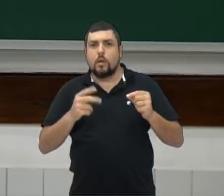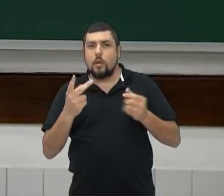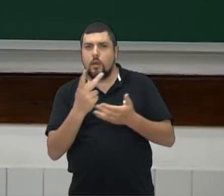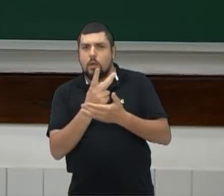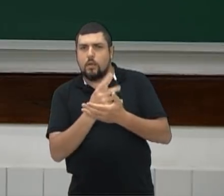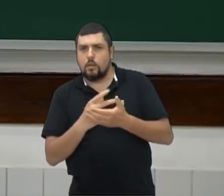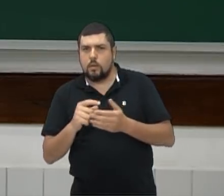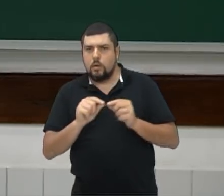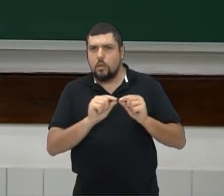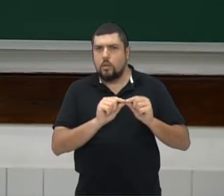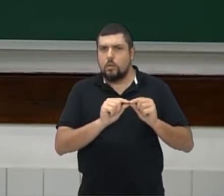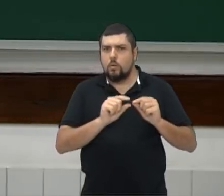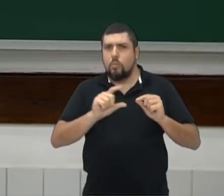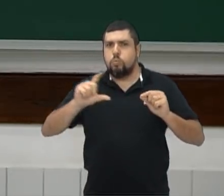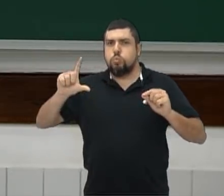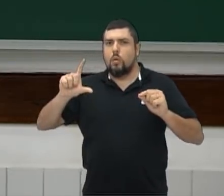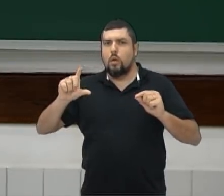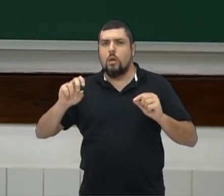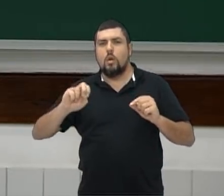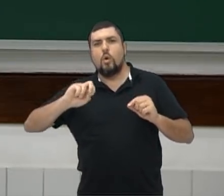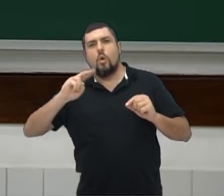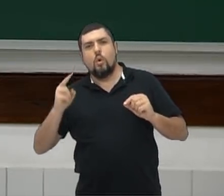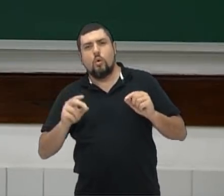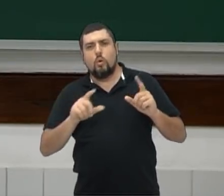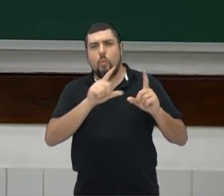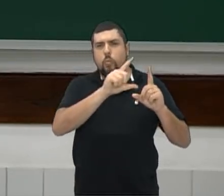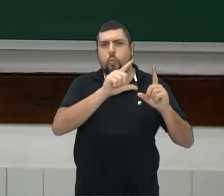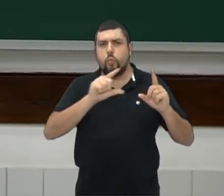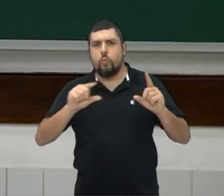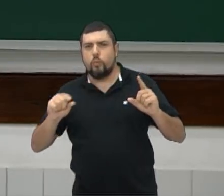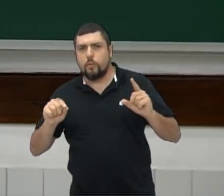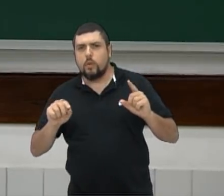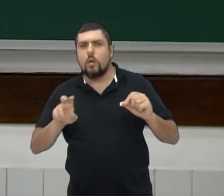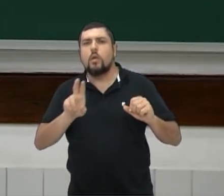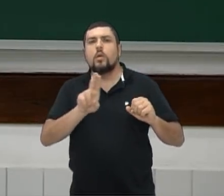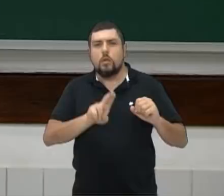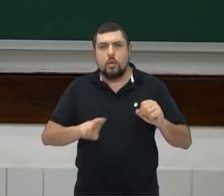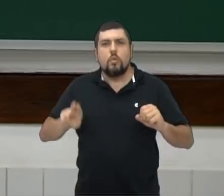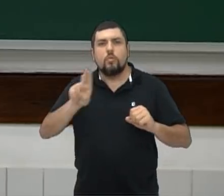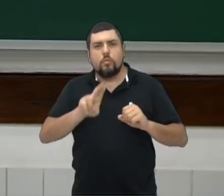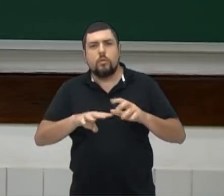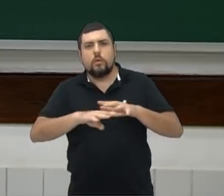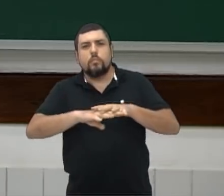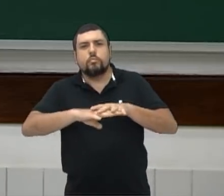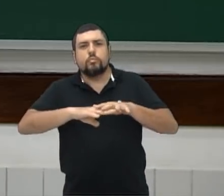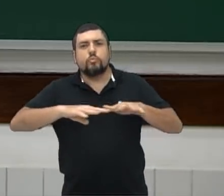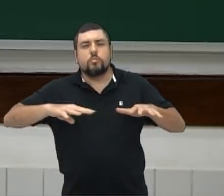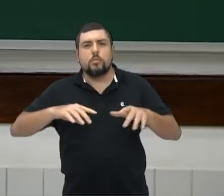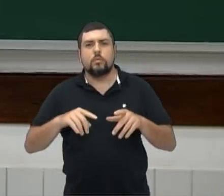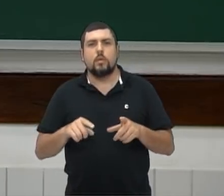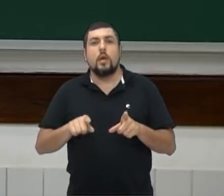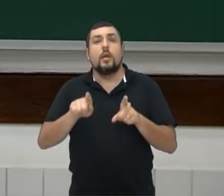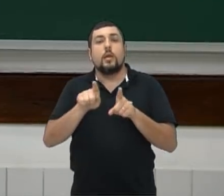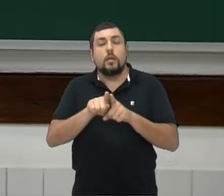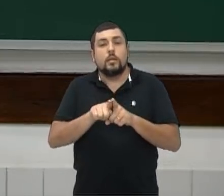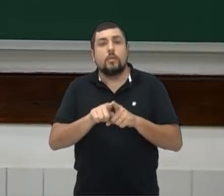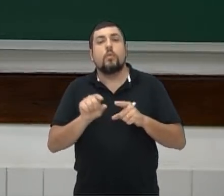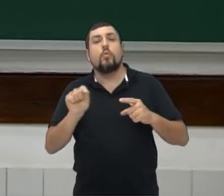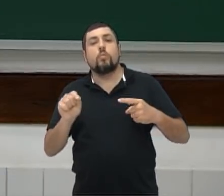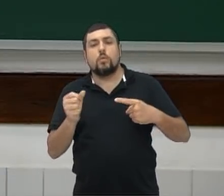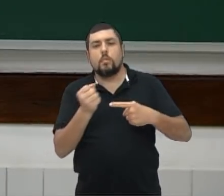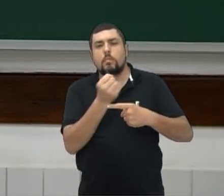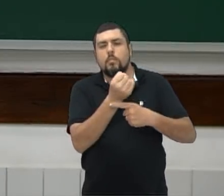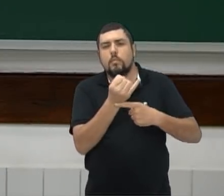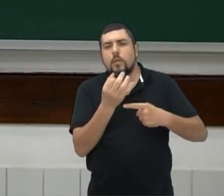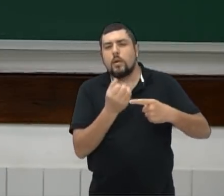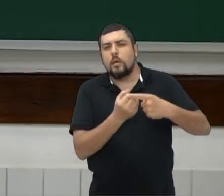geométrica podemos utilizar a malha quadriculada para esse procedimento e mantendo sempre a razão e a